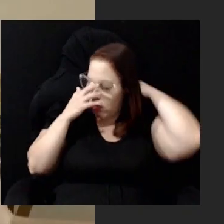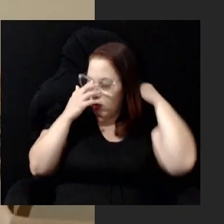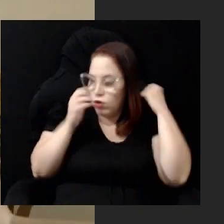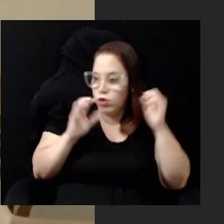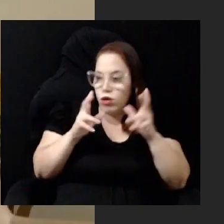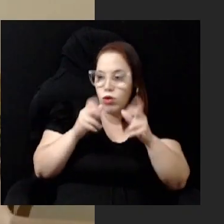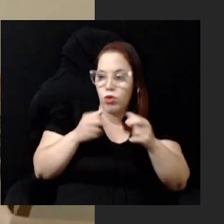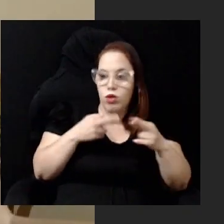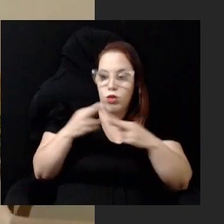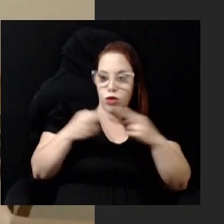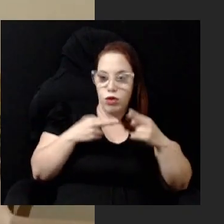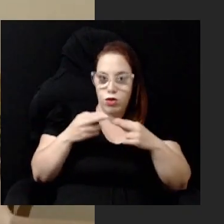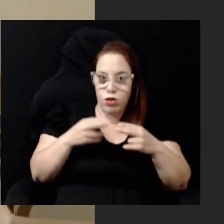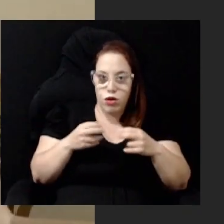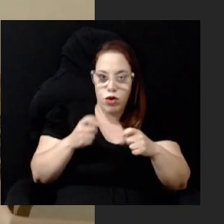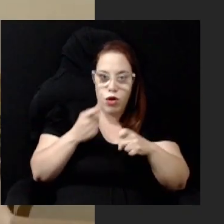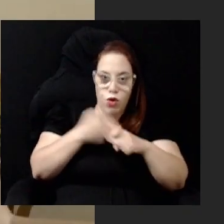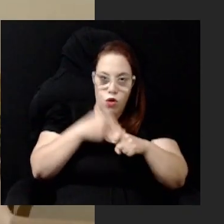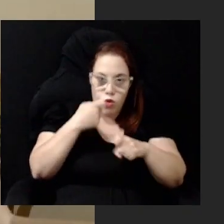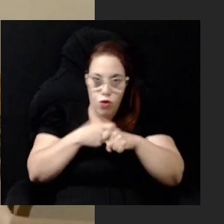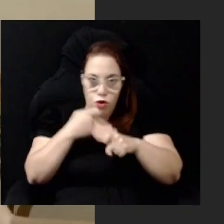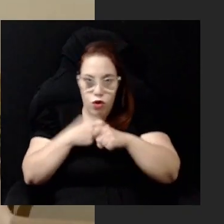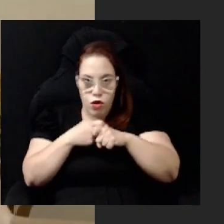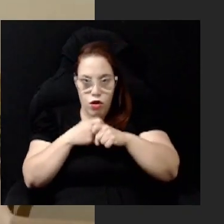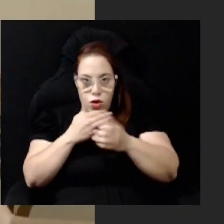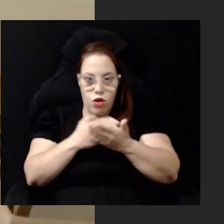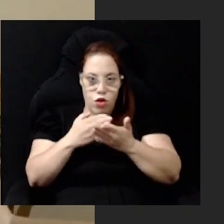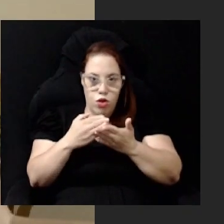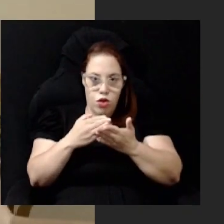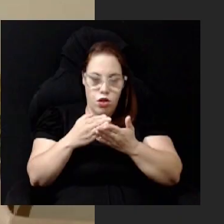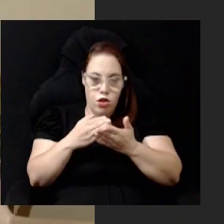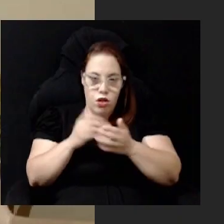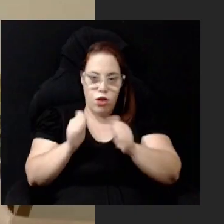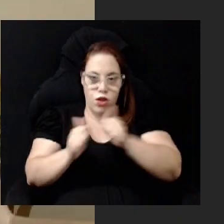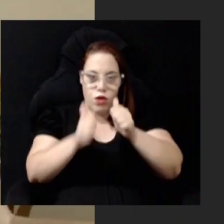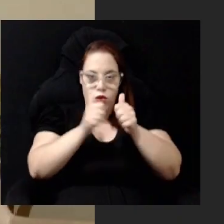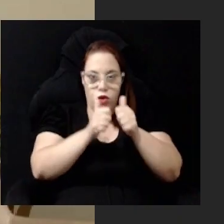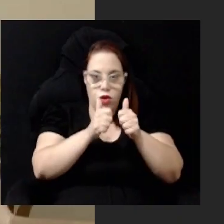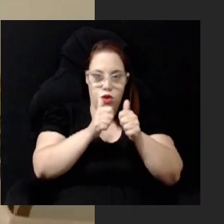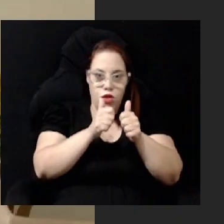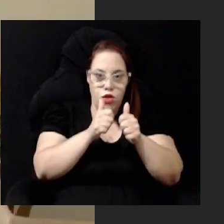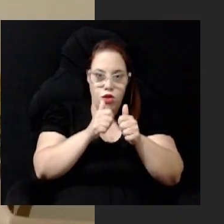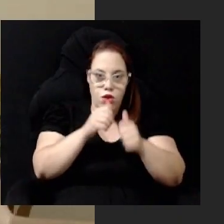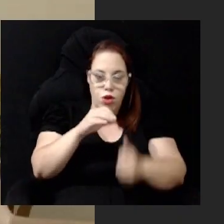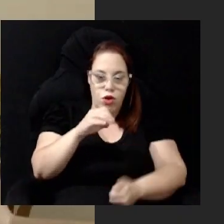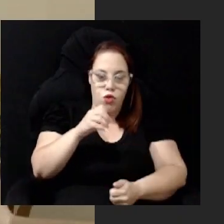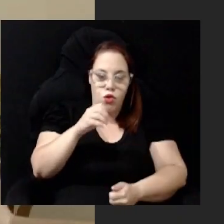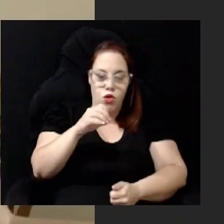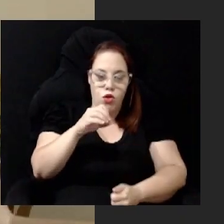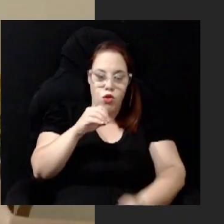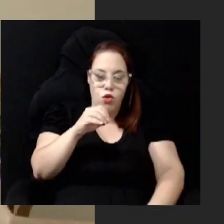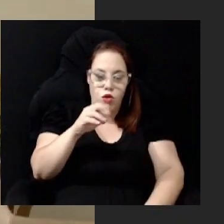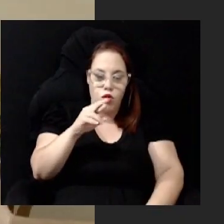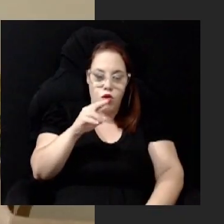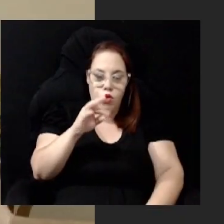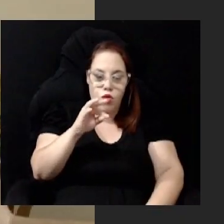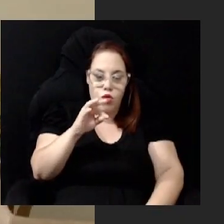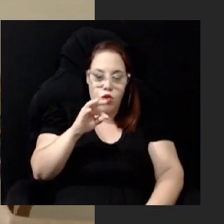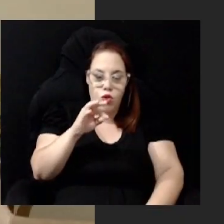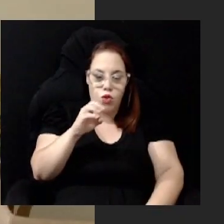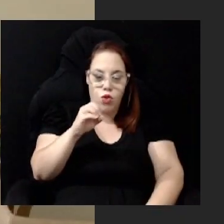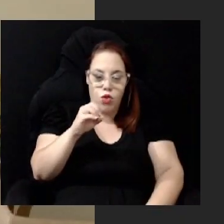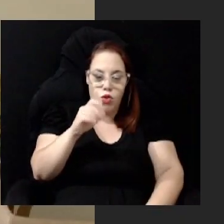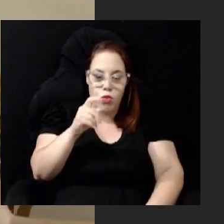Tudo relacionado ao osso, ele deve começar com uma avaliação e uma investigação do ortopedista. Existem